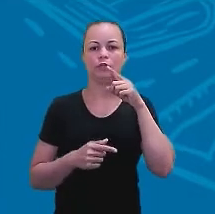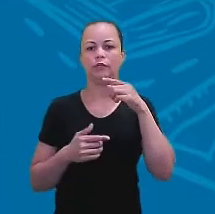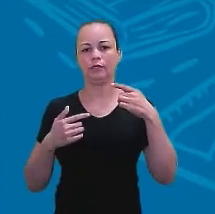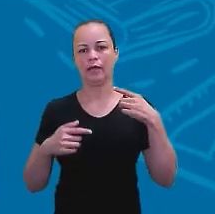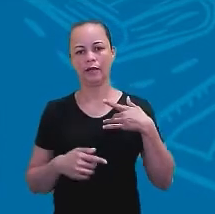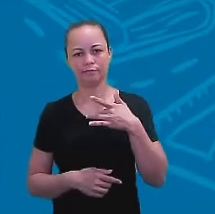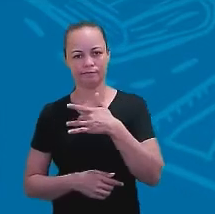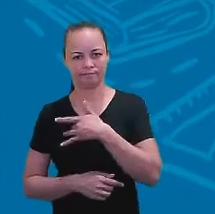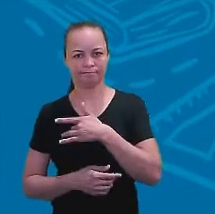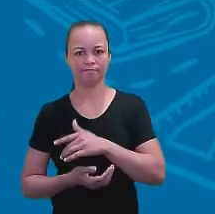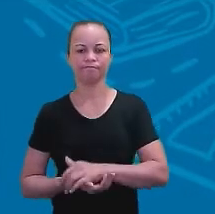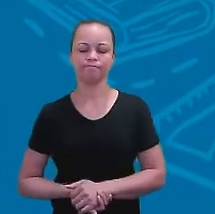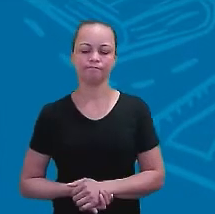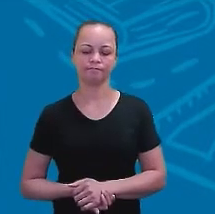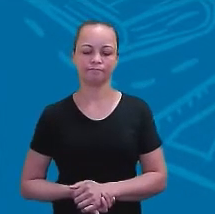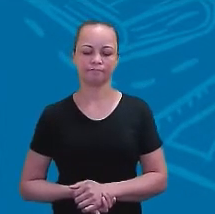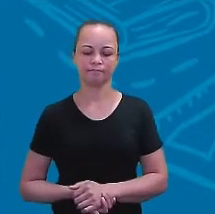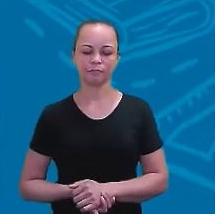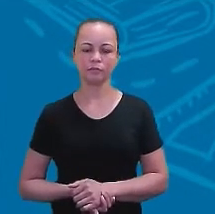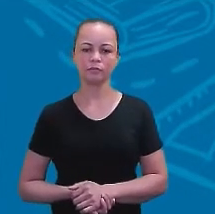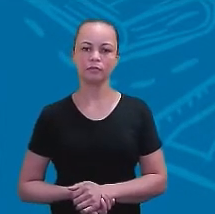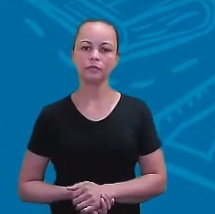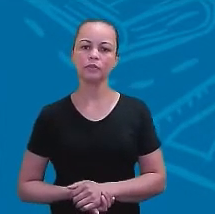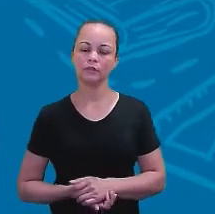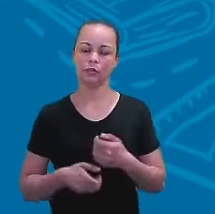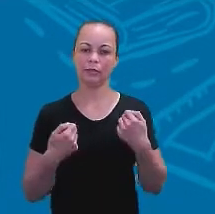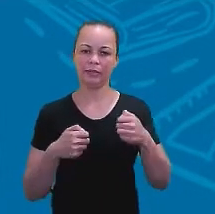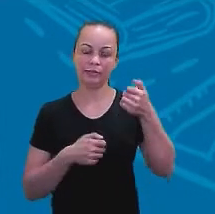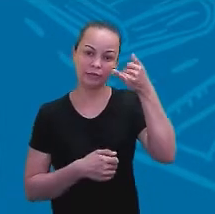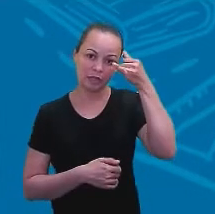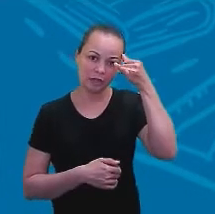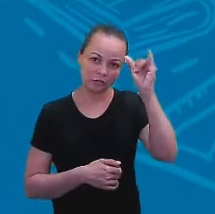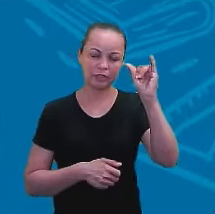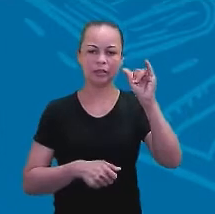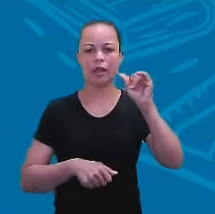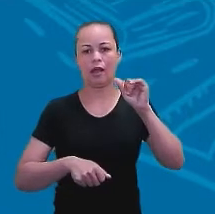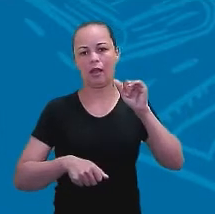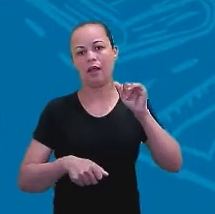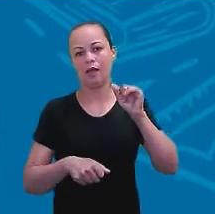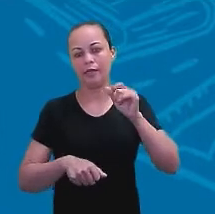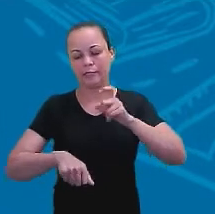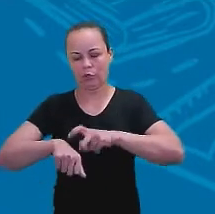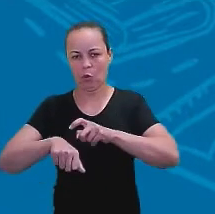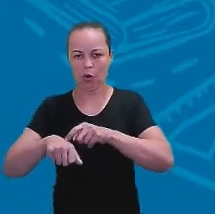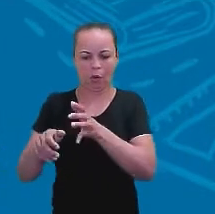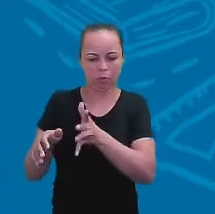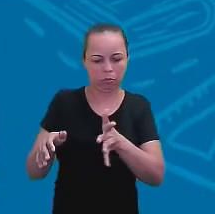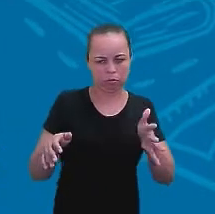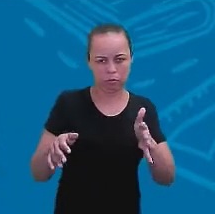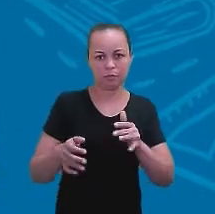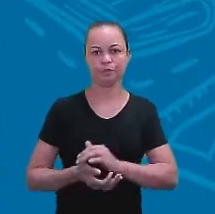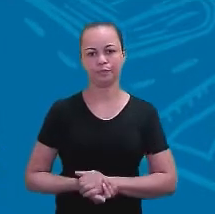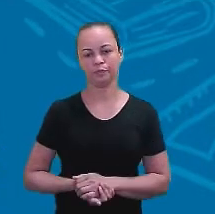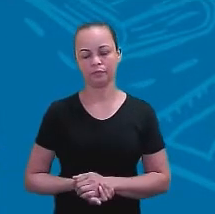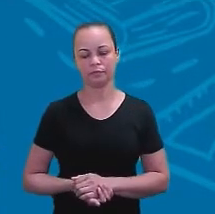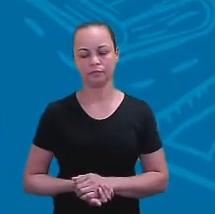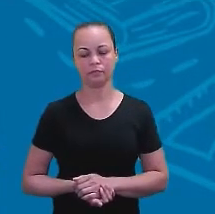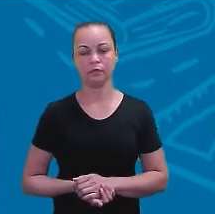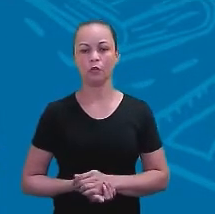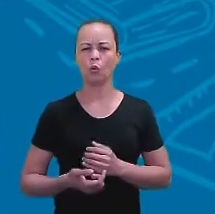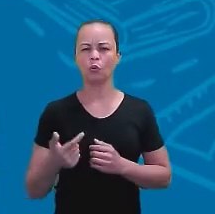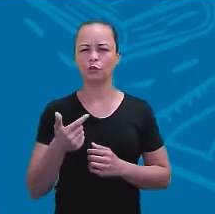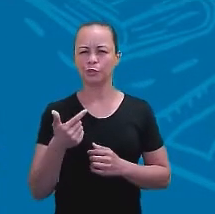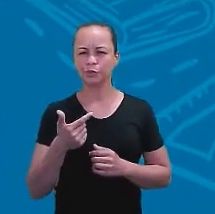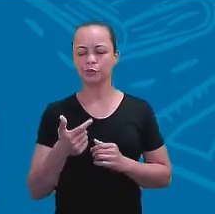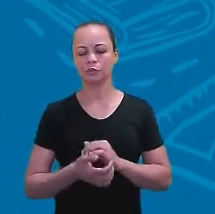saúde, tá bem? Tá ok? Então a gente deve evitar se expor nesses horários. O segundo ponto, fique na